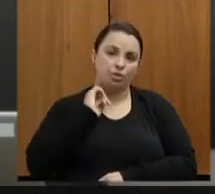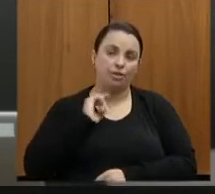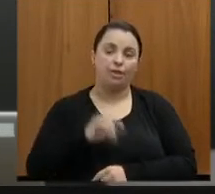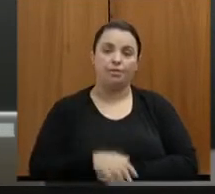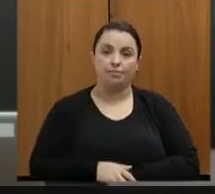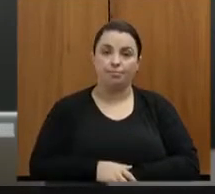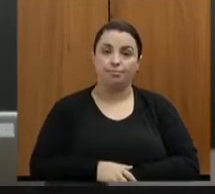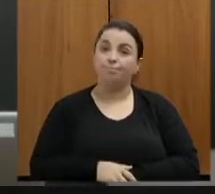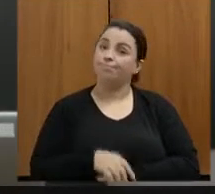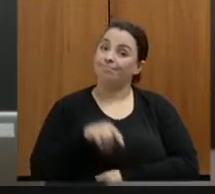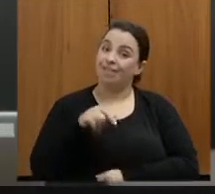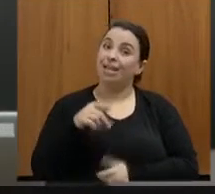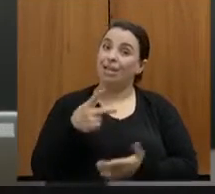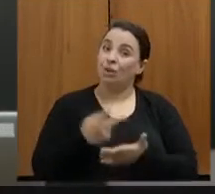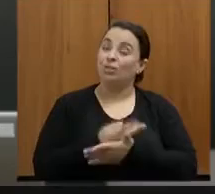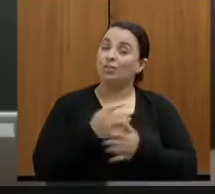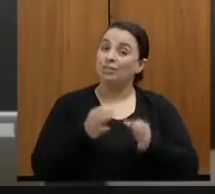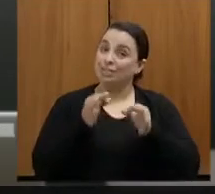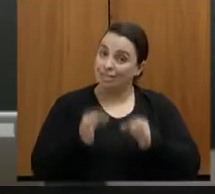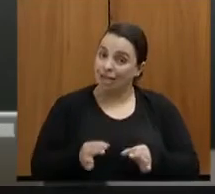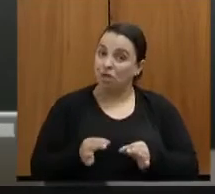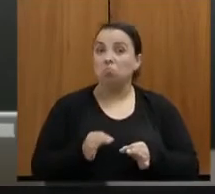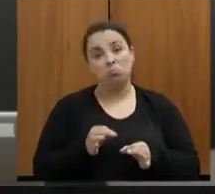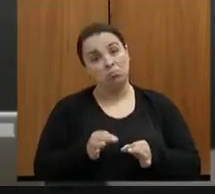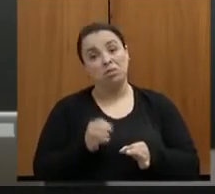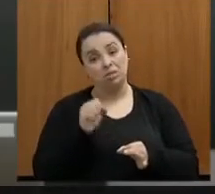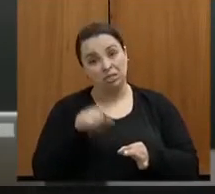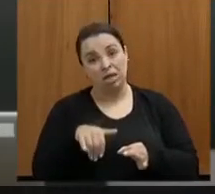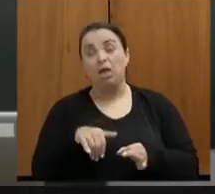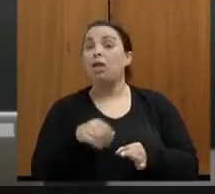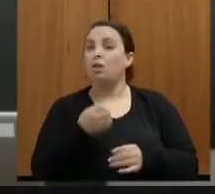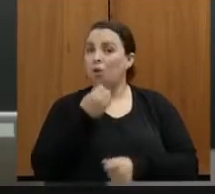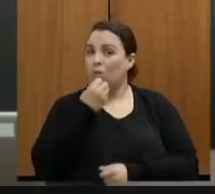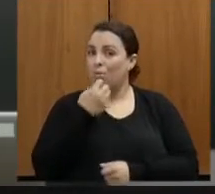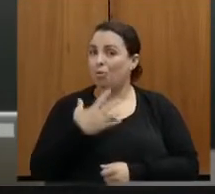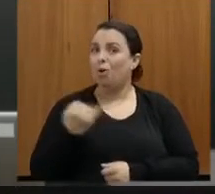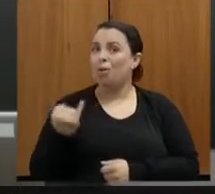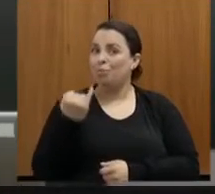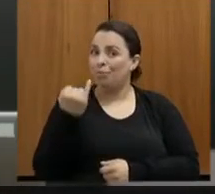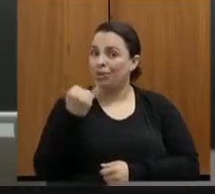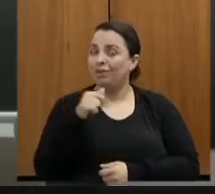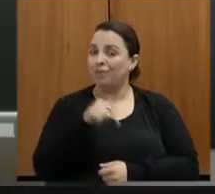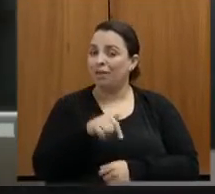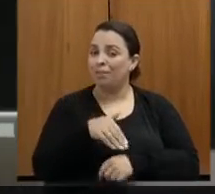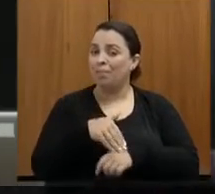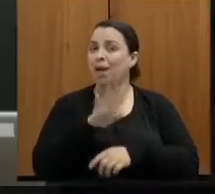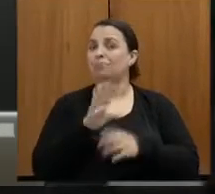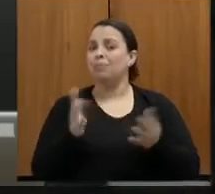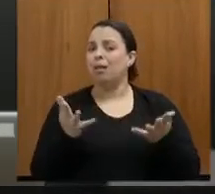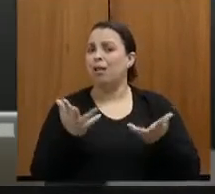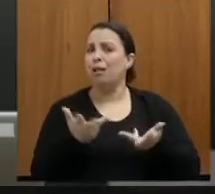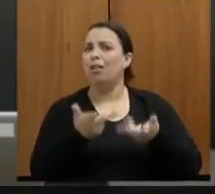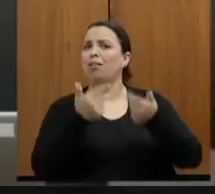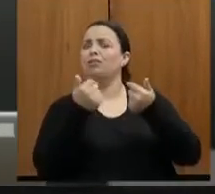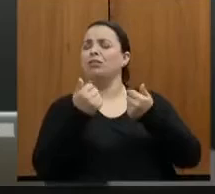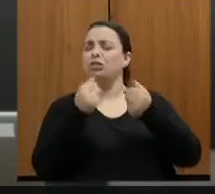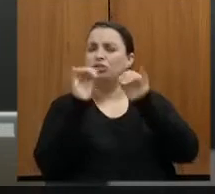dando certo, é importante que nós busquemos ainda mais